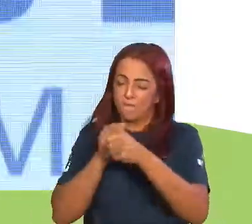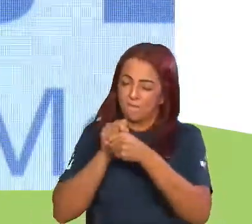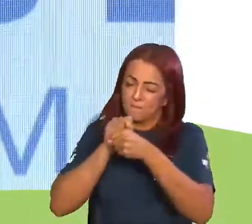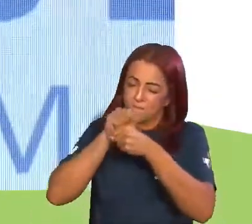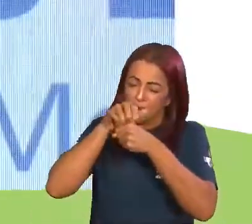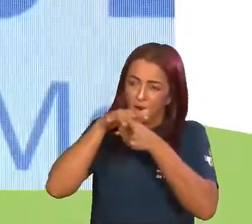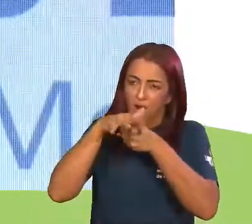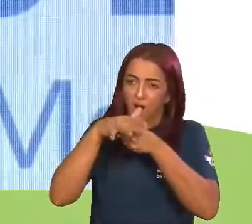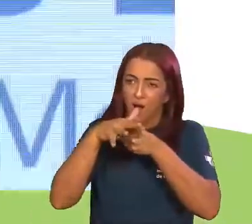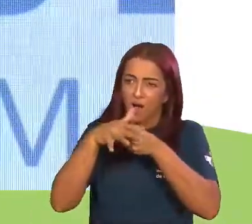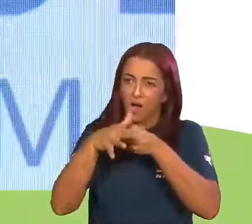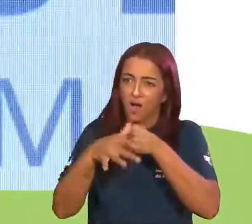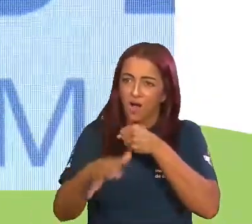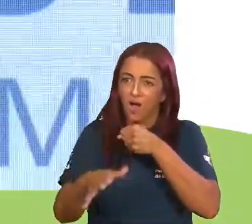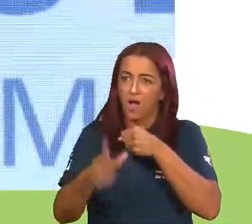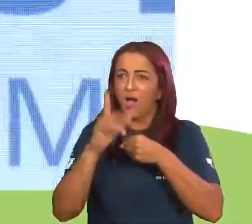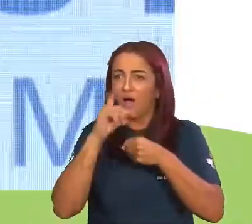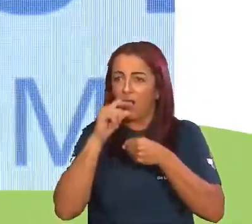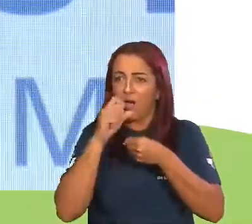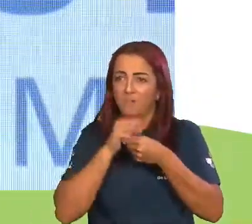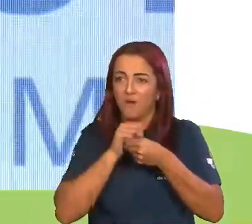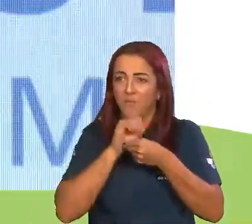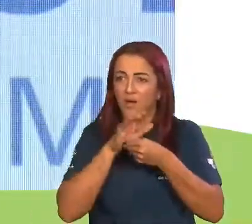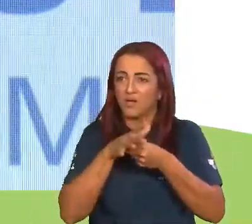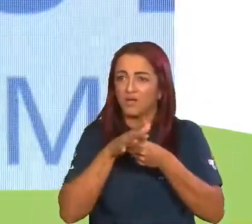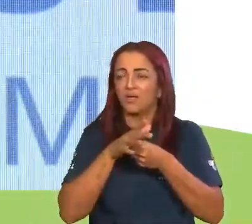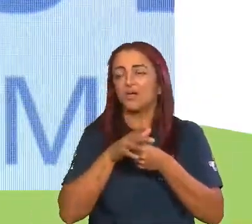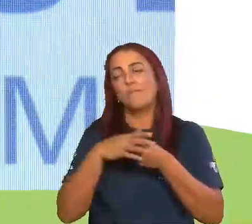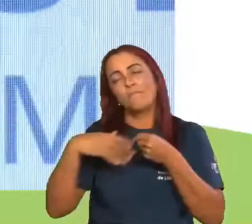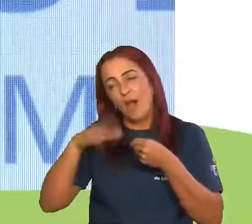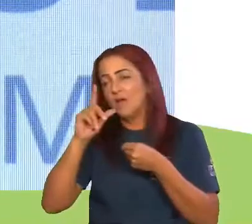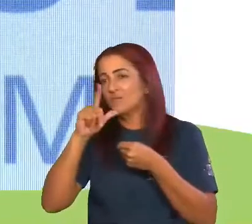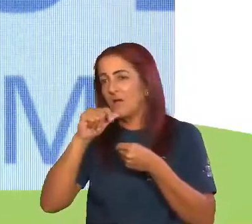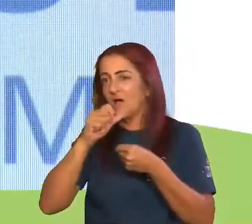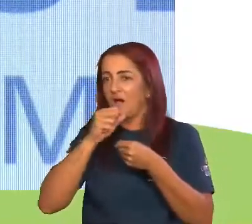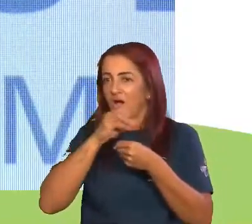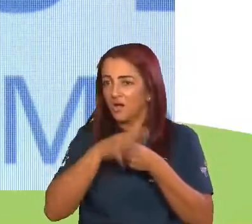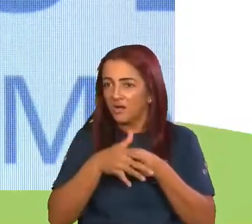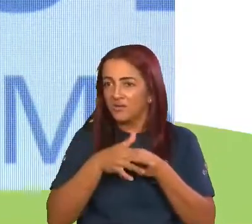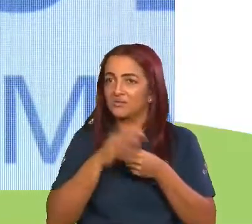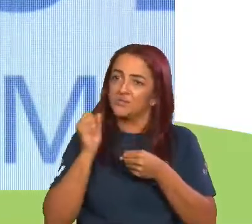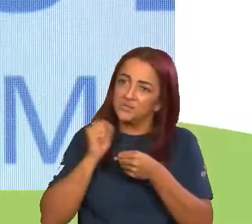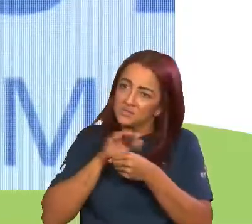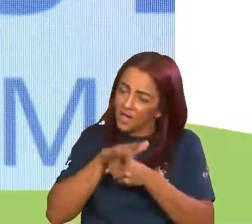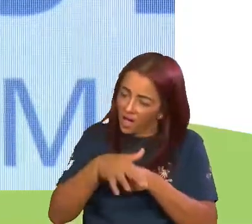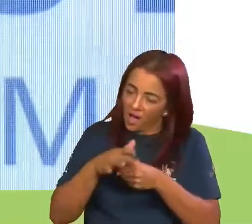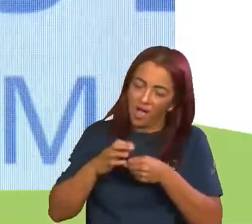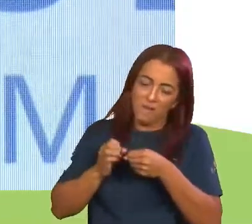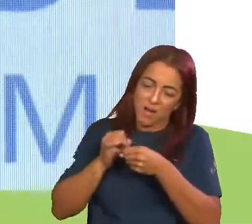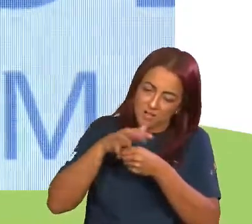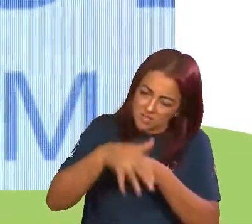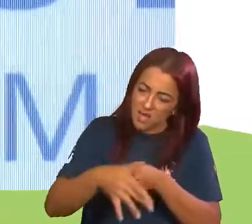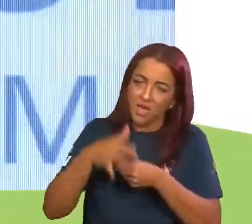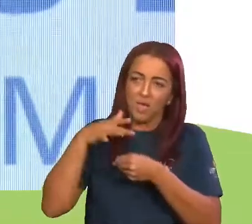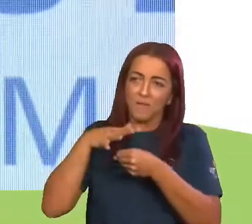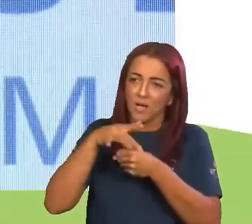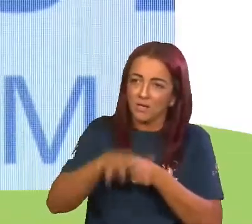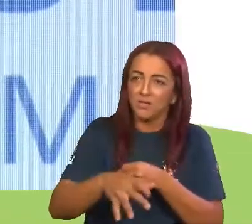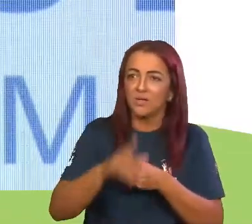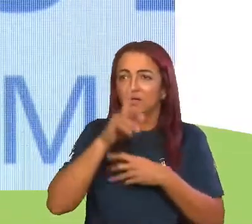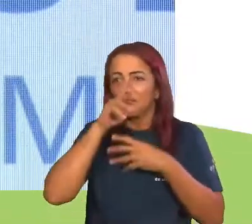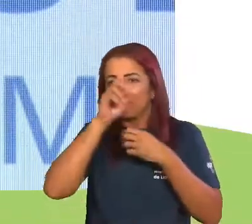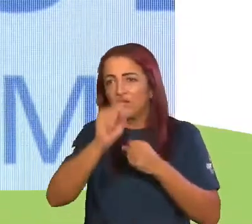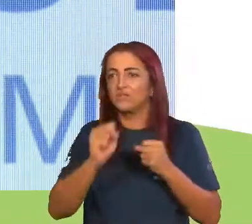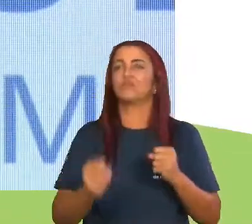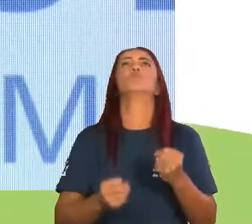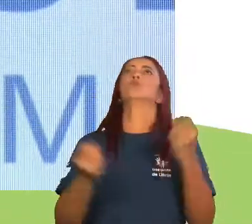Sabe cachoeira? Sai água, né? Quanto mais sai, mais sai. Mais energia, mais força,